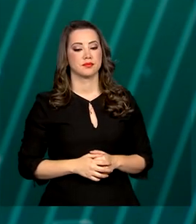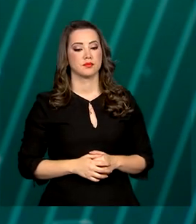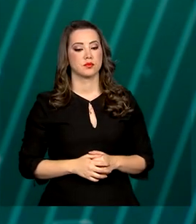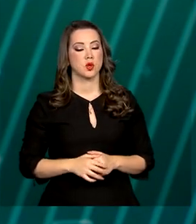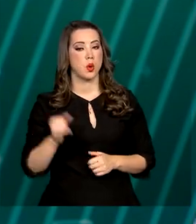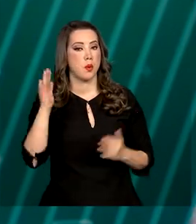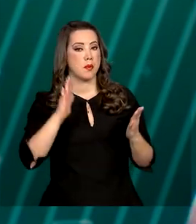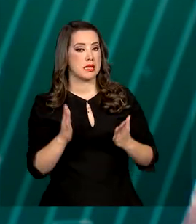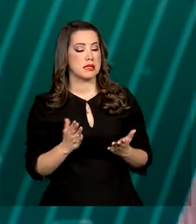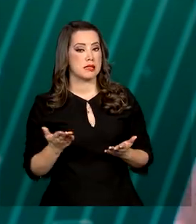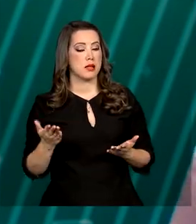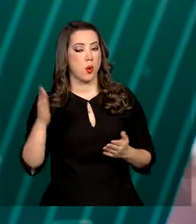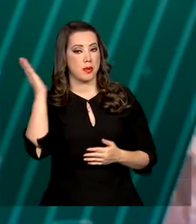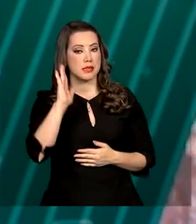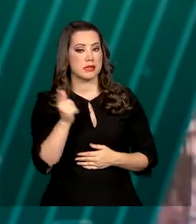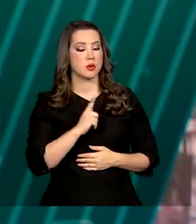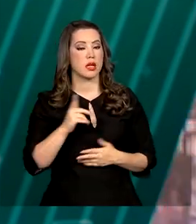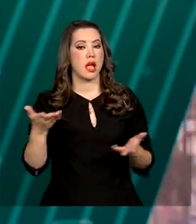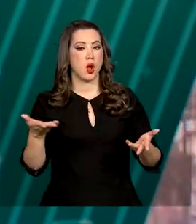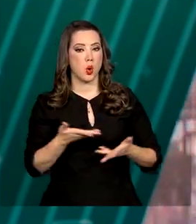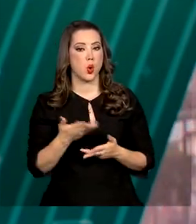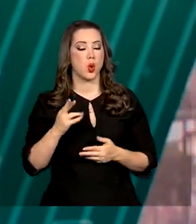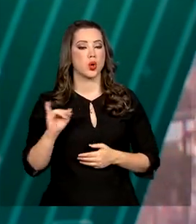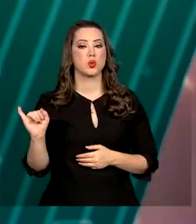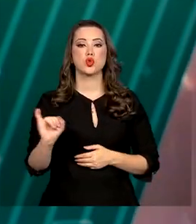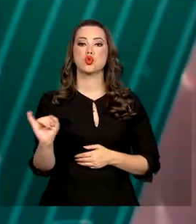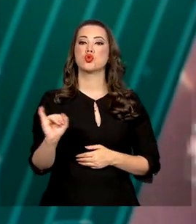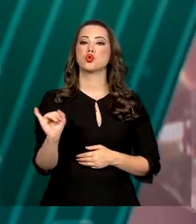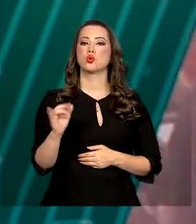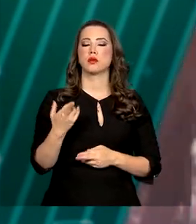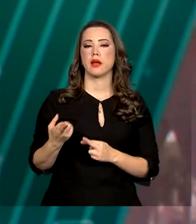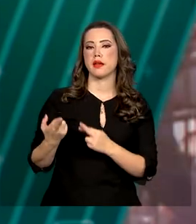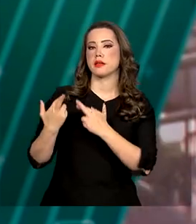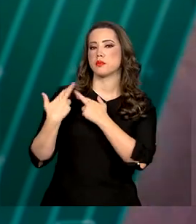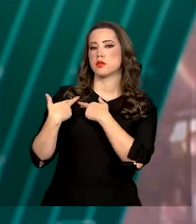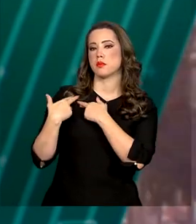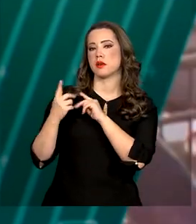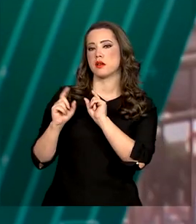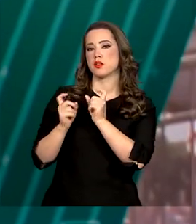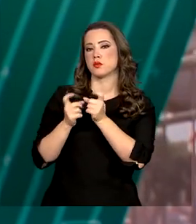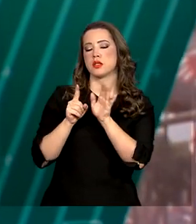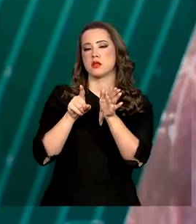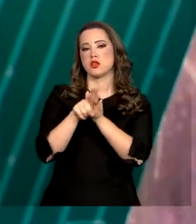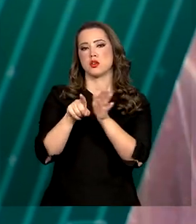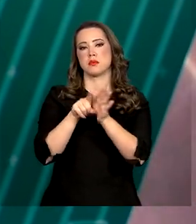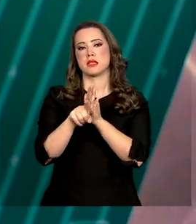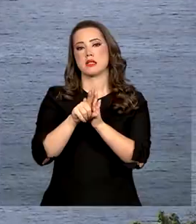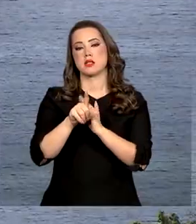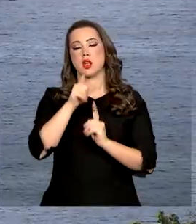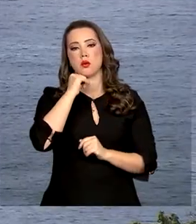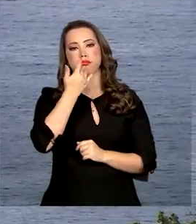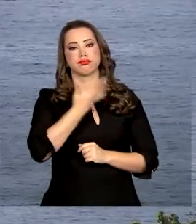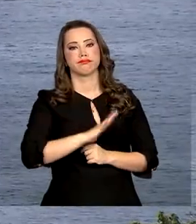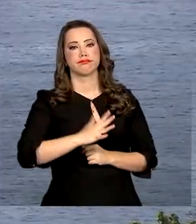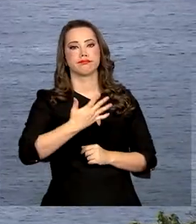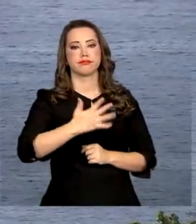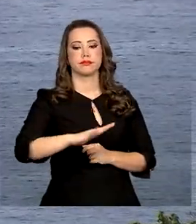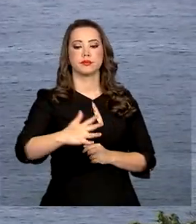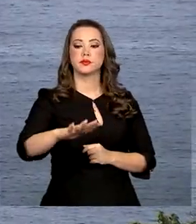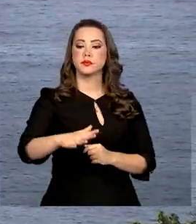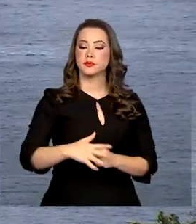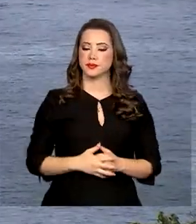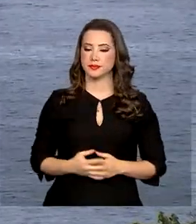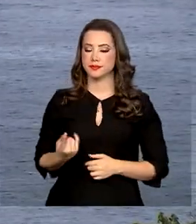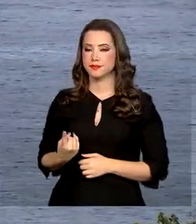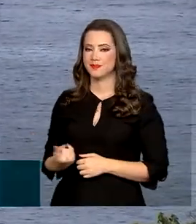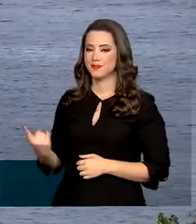Brasil tem agora um instituto responsável por atividades de apoio à gestão da pesquisa oceânica. Para se ter uma